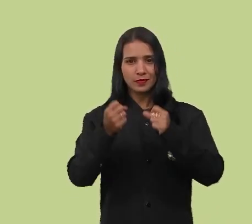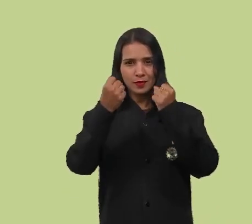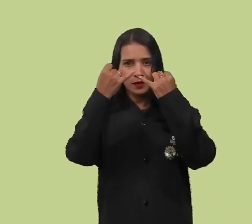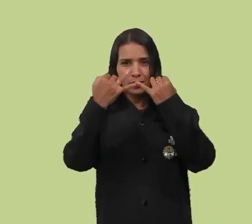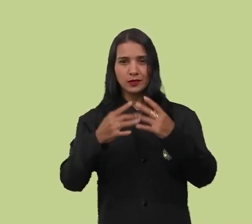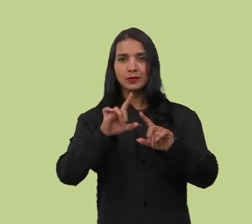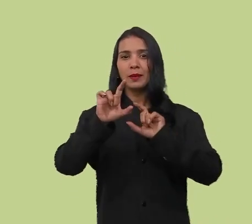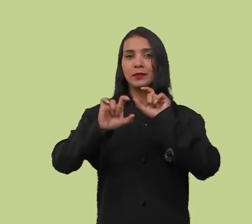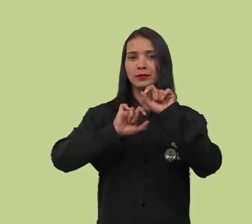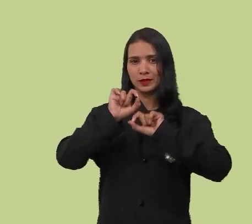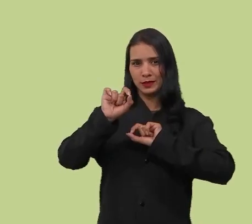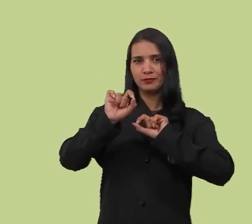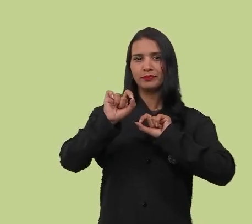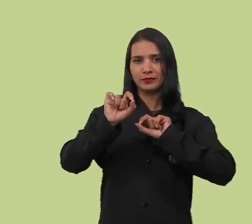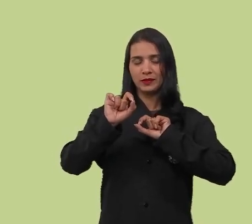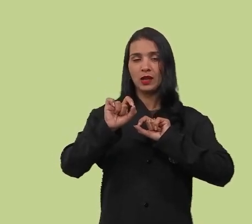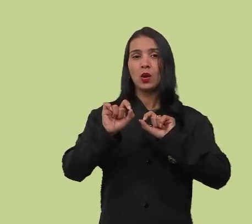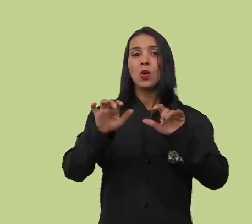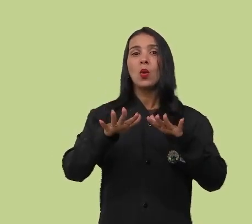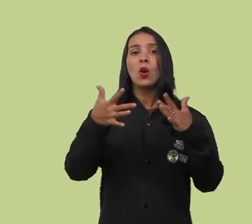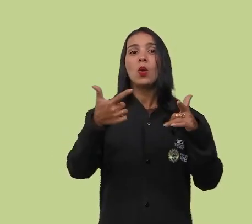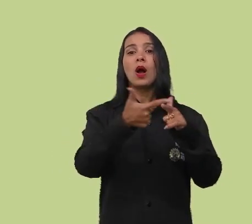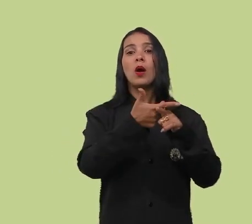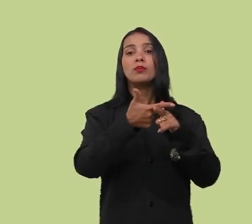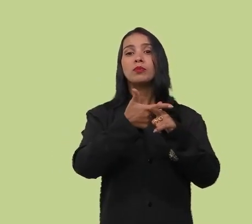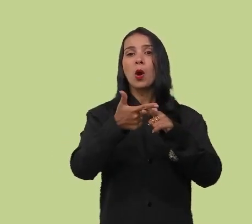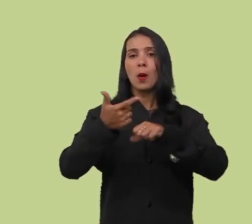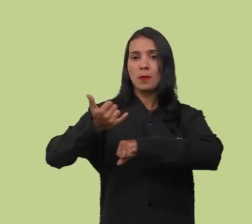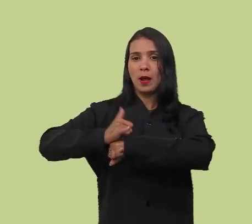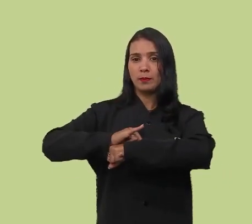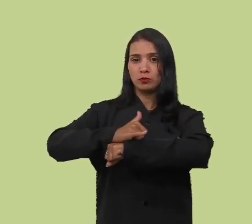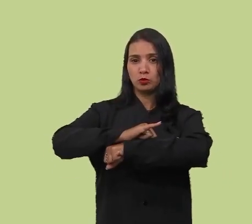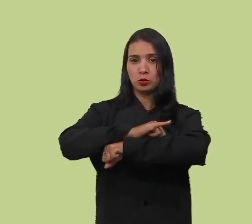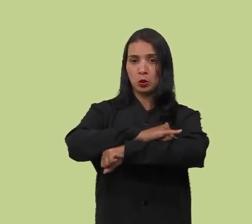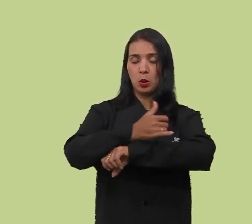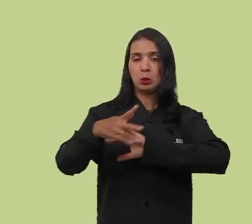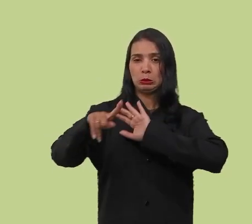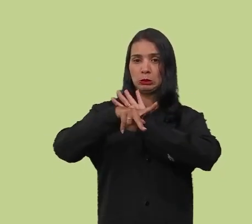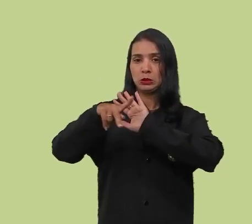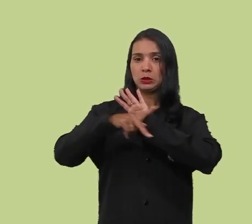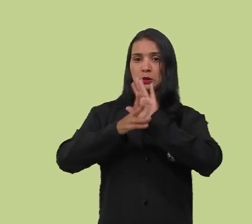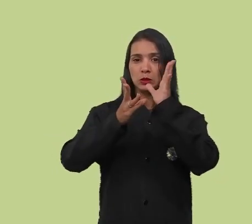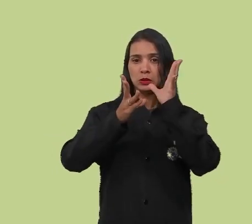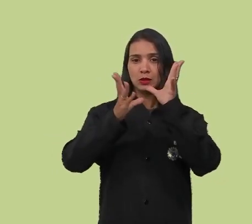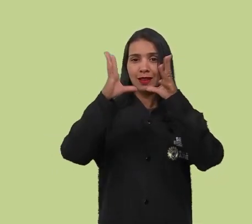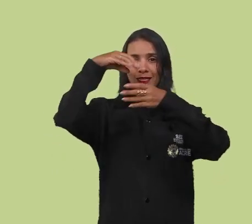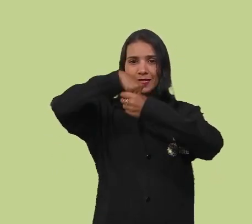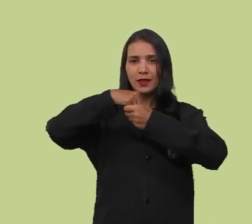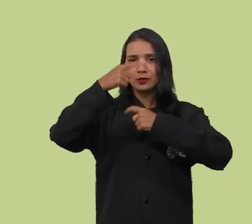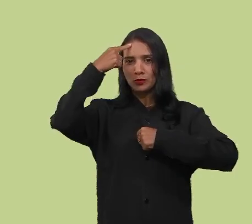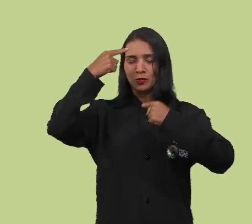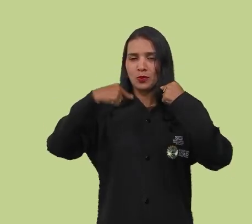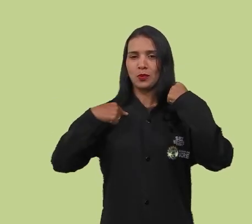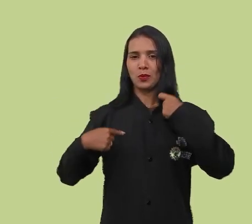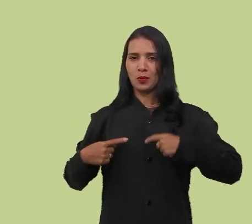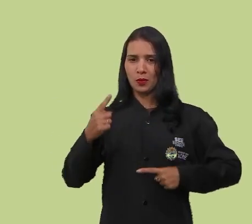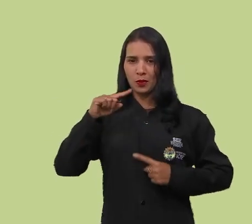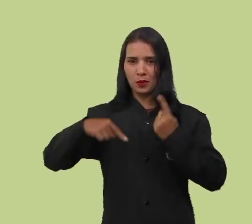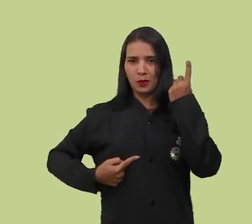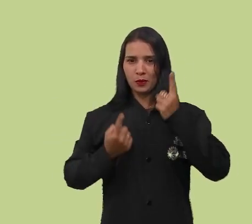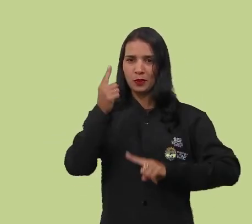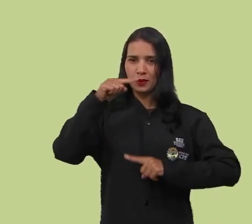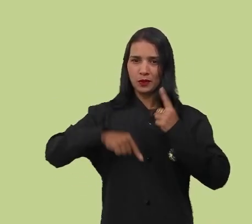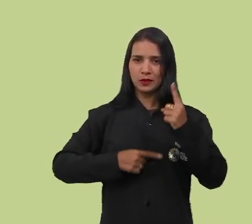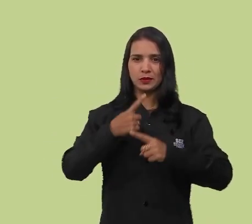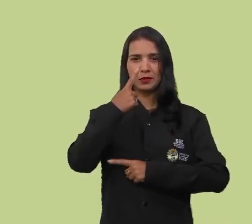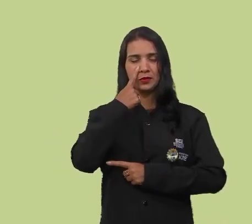qual que é o grande problema ali da gordura, né? Da gordura ali no nosso organismo. Então, a gente vai